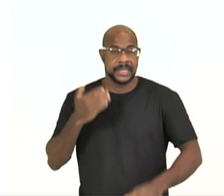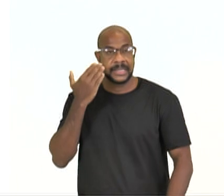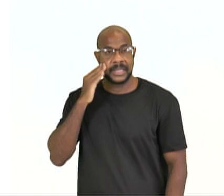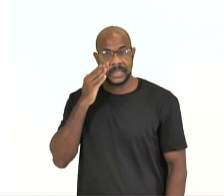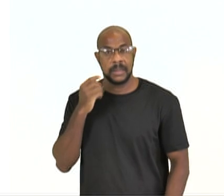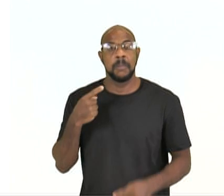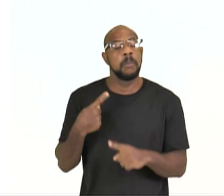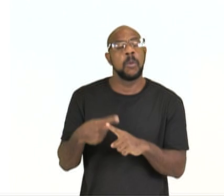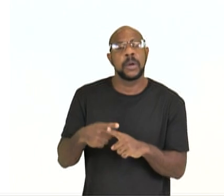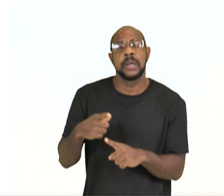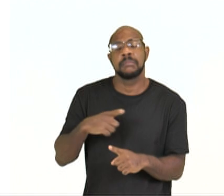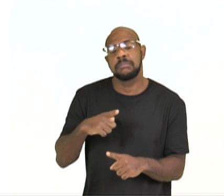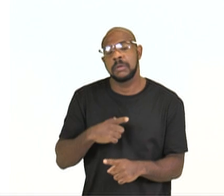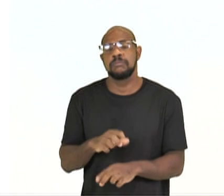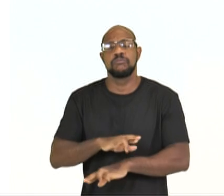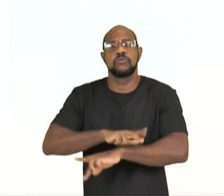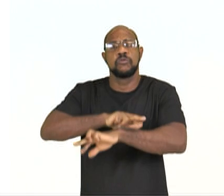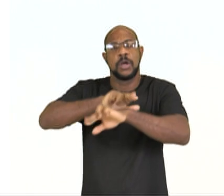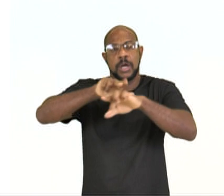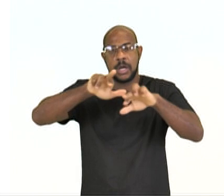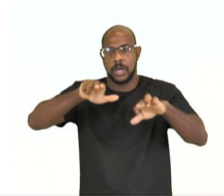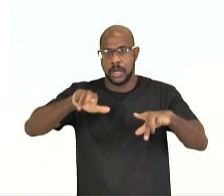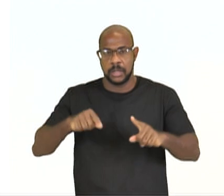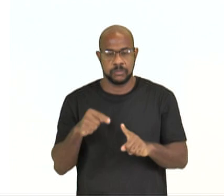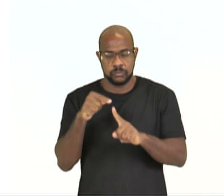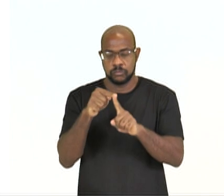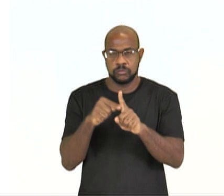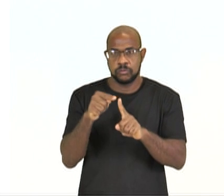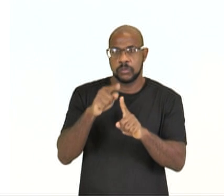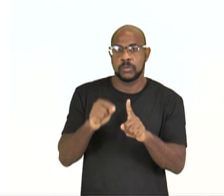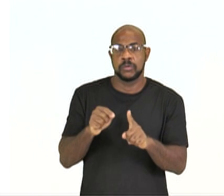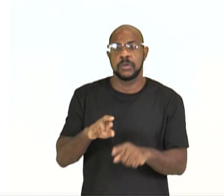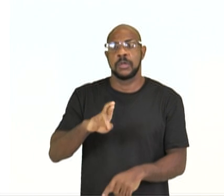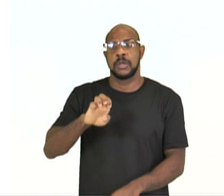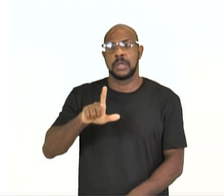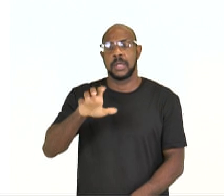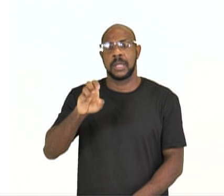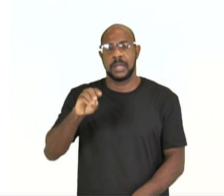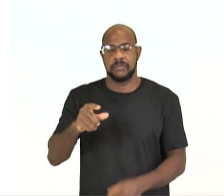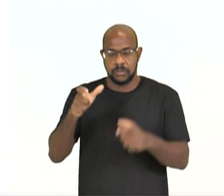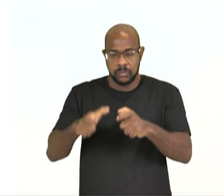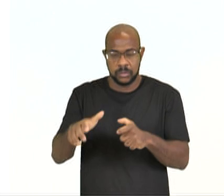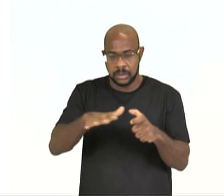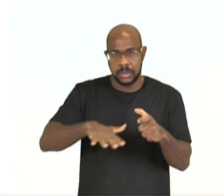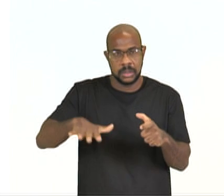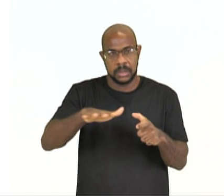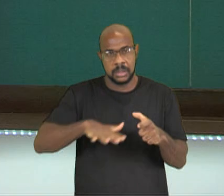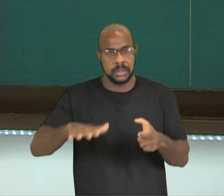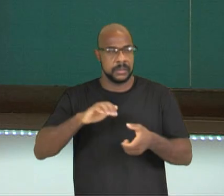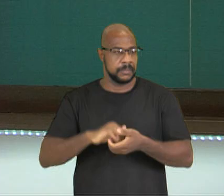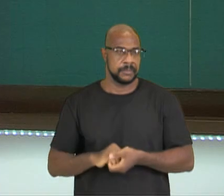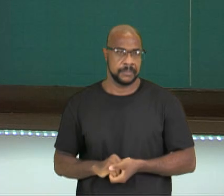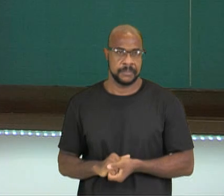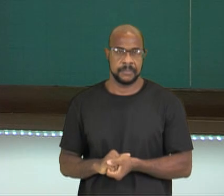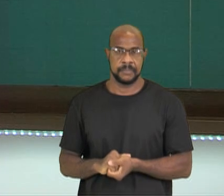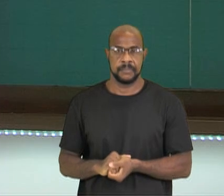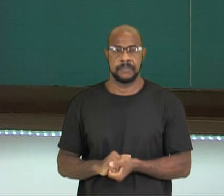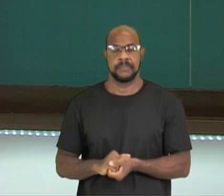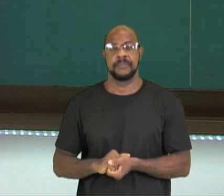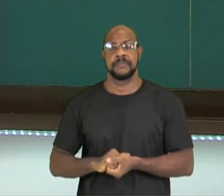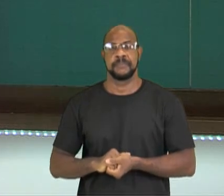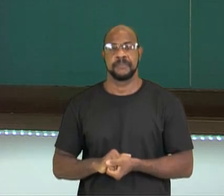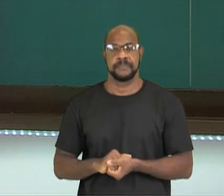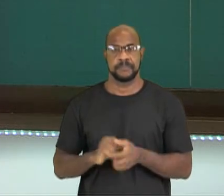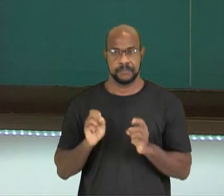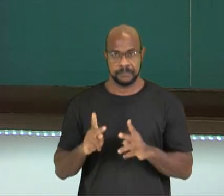existem diferenças nas formas do relevo de um lugar, de um espaço geográfico para o outro, de uma região para